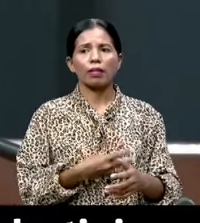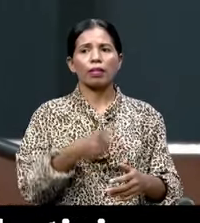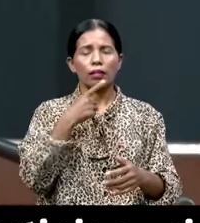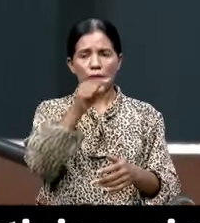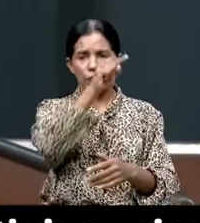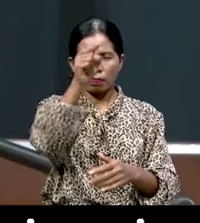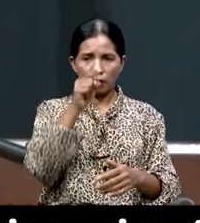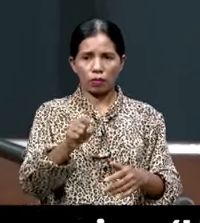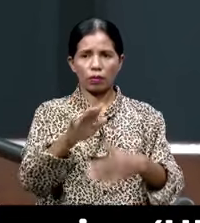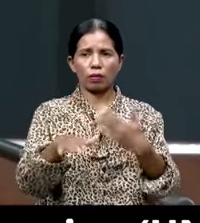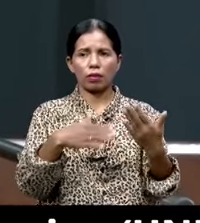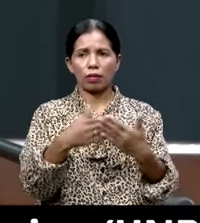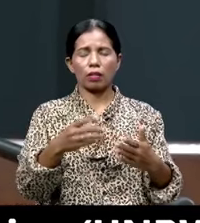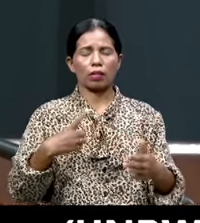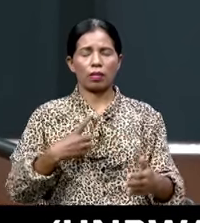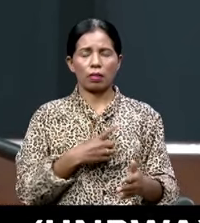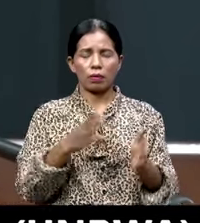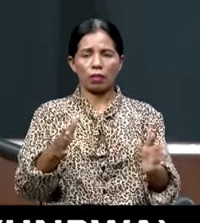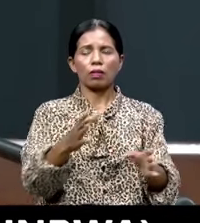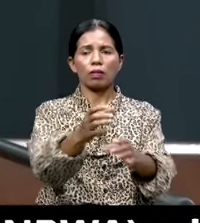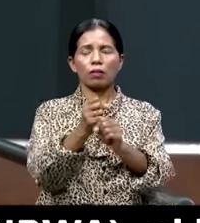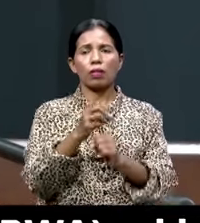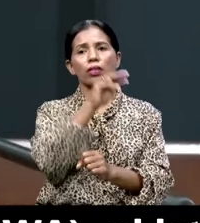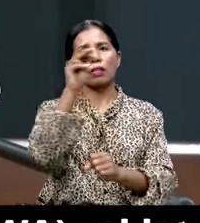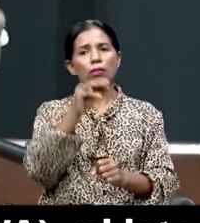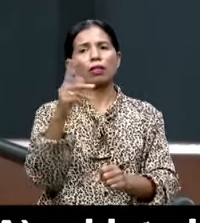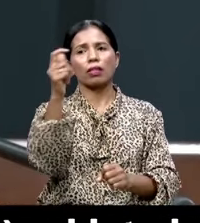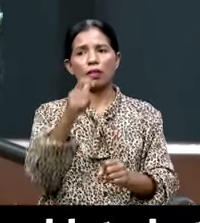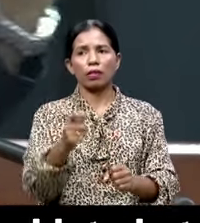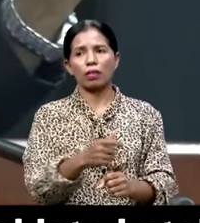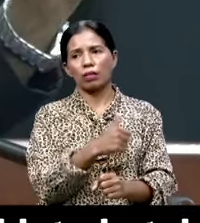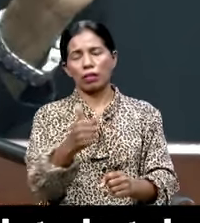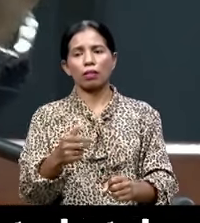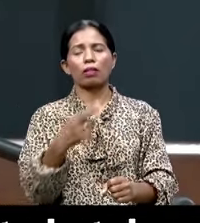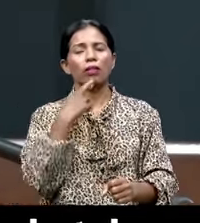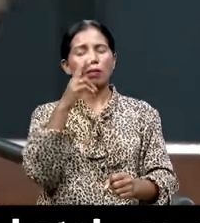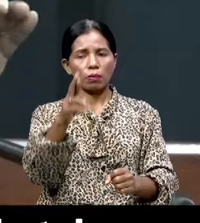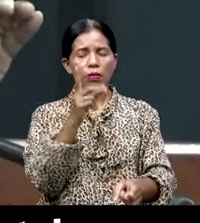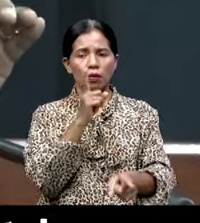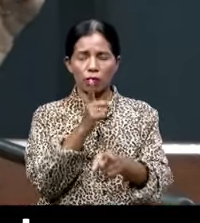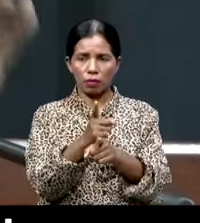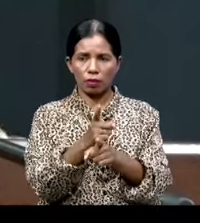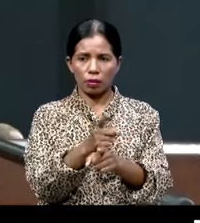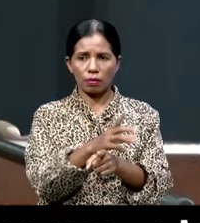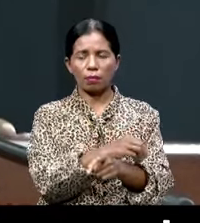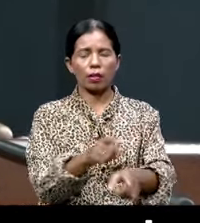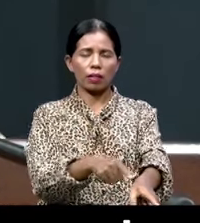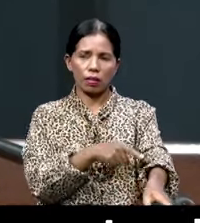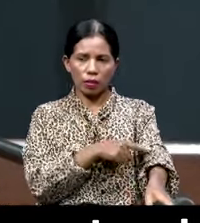Sira, deputado Sira, porque é segunda, terça. Lembra que Balung resposta rápido, Balung lento e